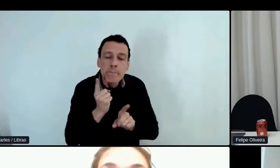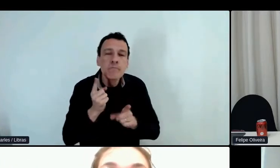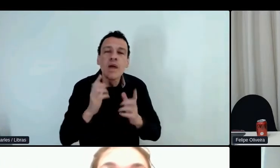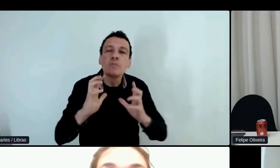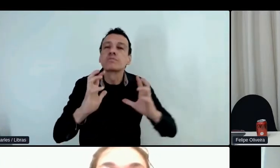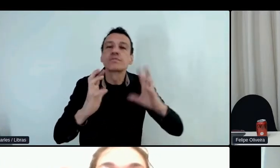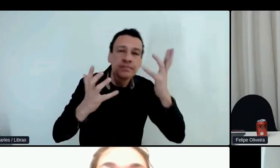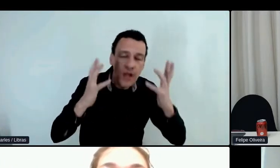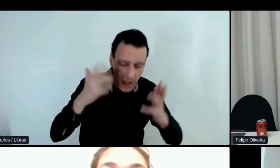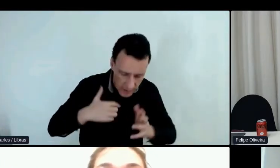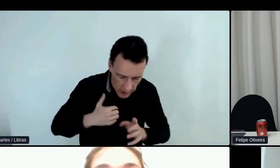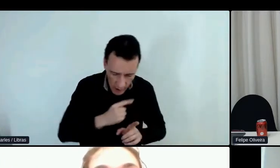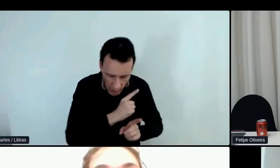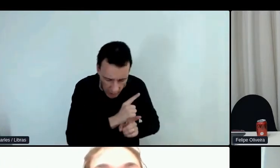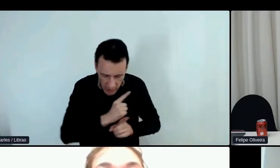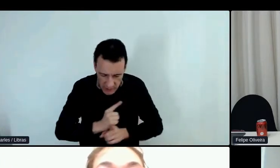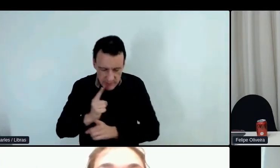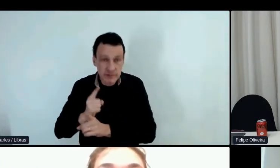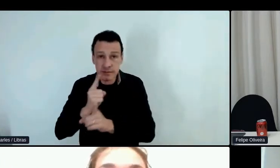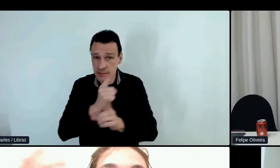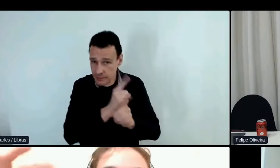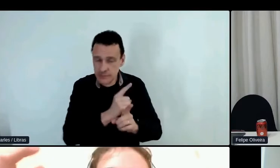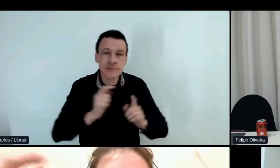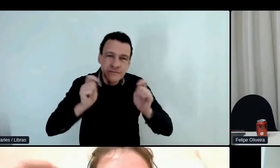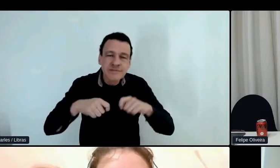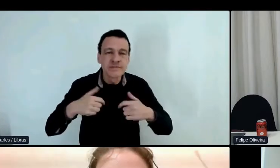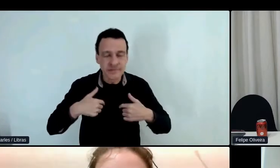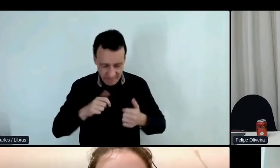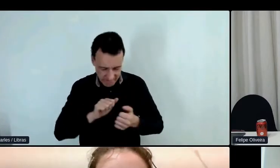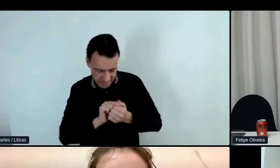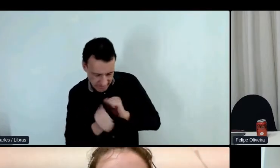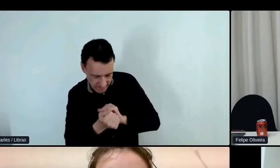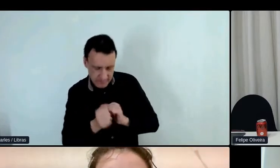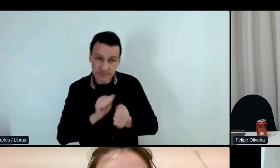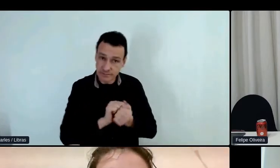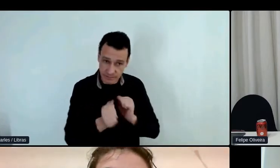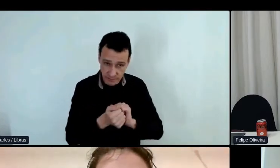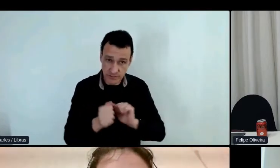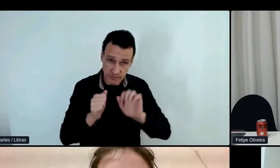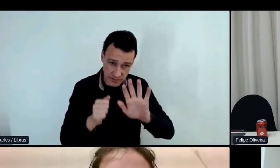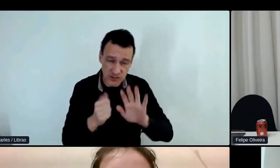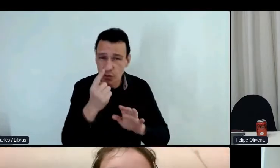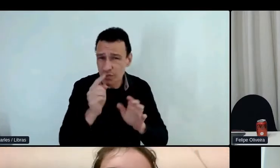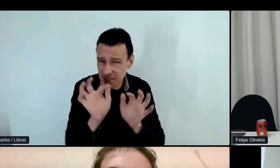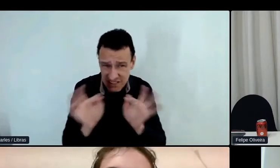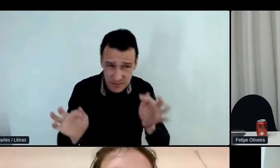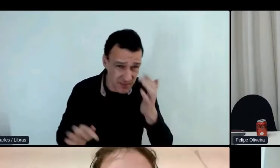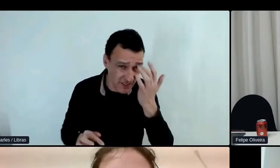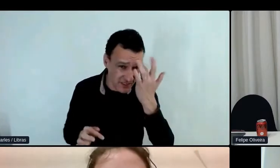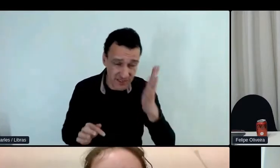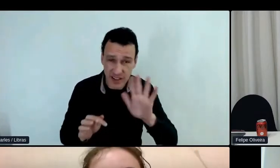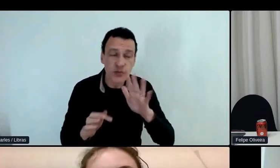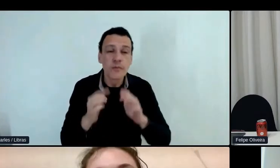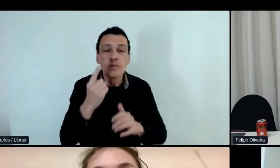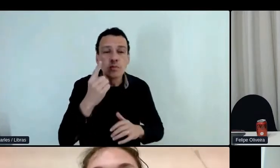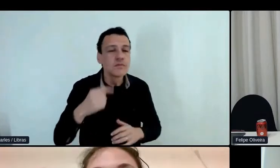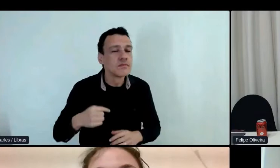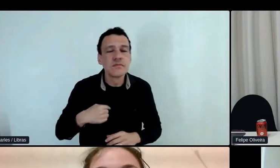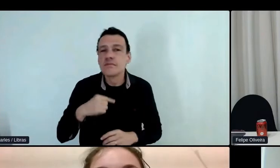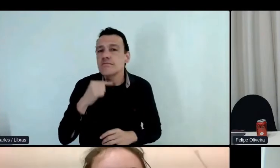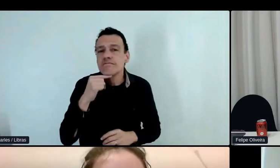falou. Começa a cair umas fichinhas, assim. E é muito legal, porque à medida que a gente vai tendo esse autoconhecimento, a gente consegue